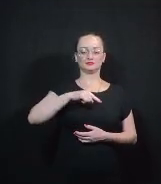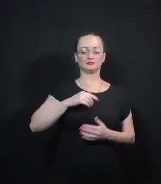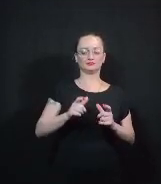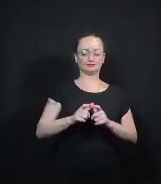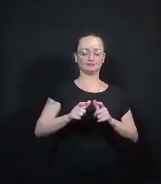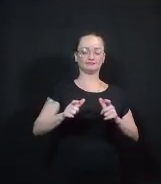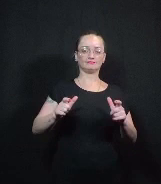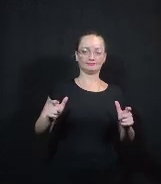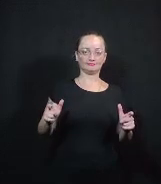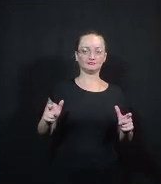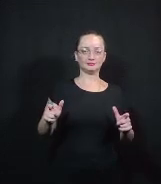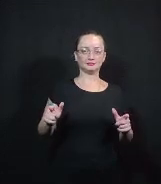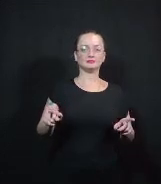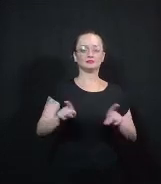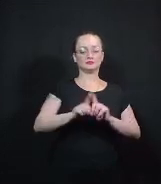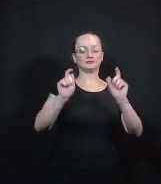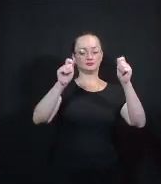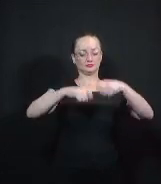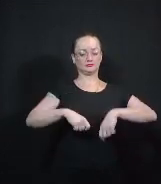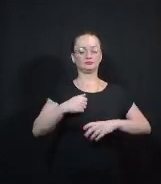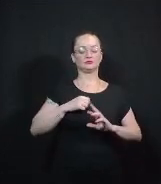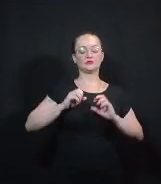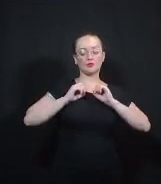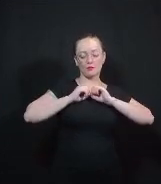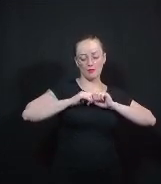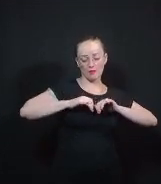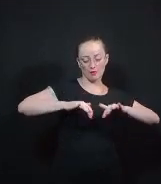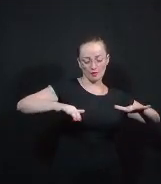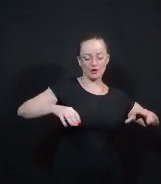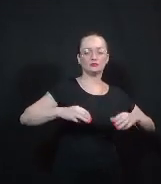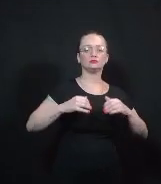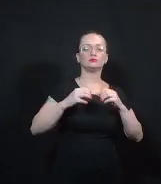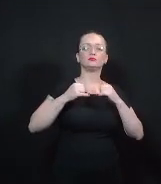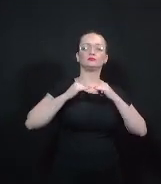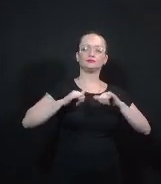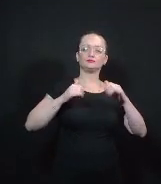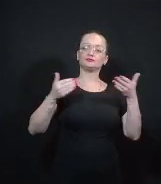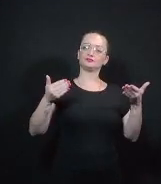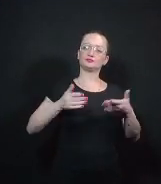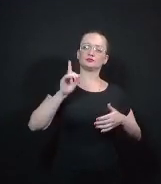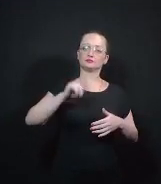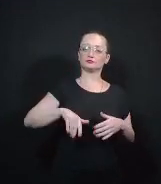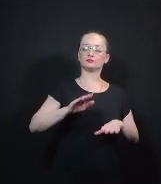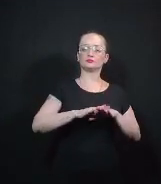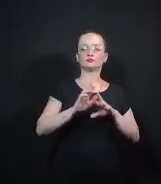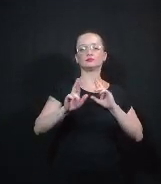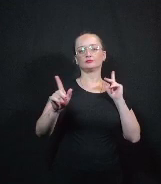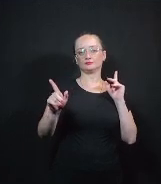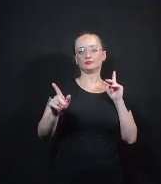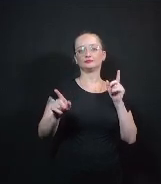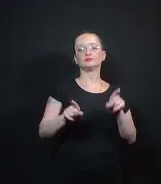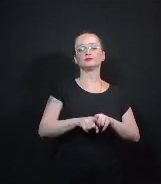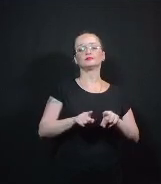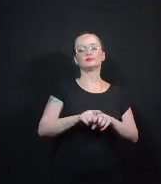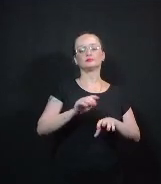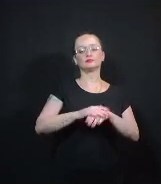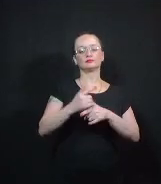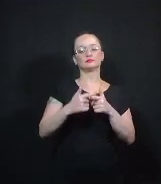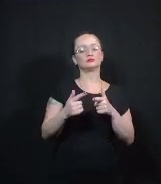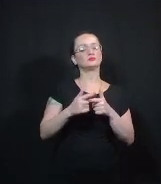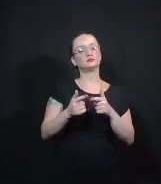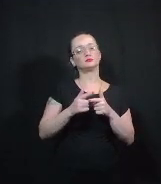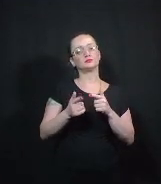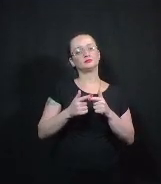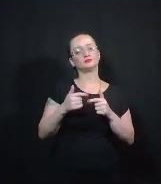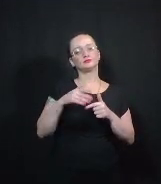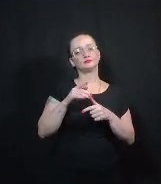dimensão e a capacidade de difusão da mensagem hoje é o que faz a diferença e o que torna esse problema